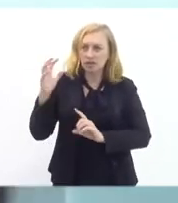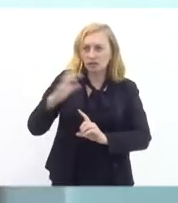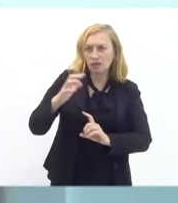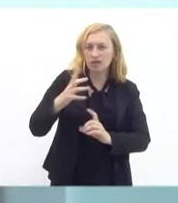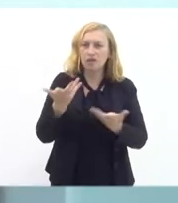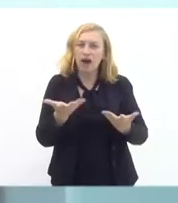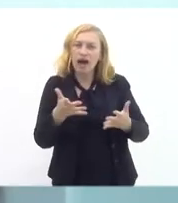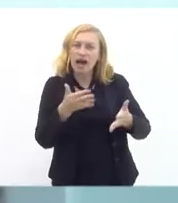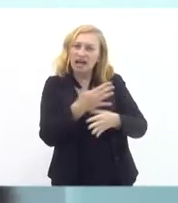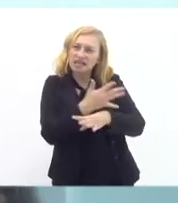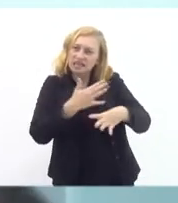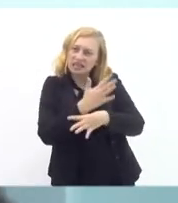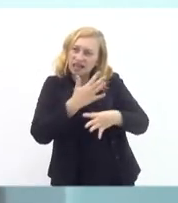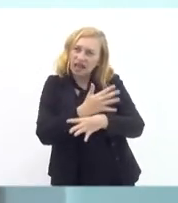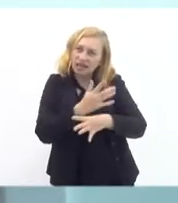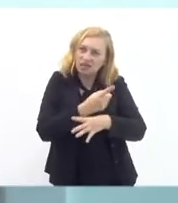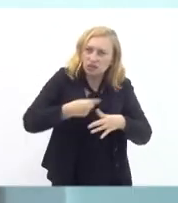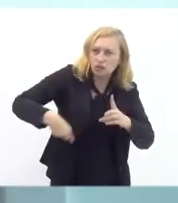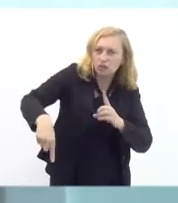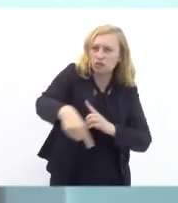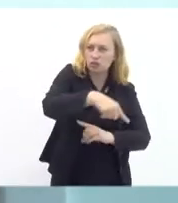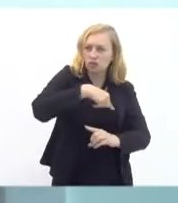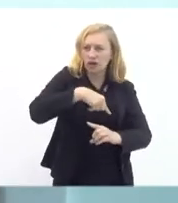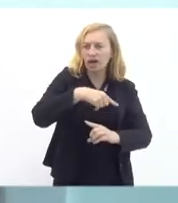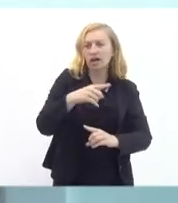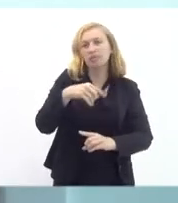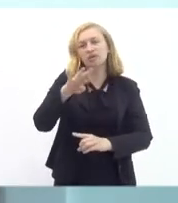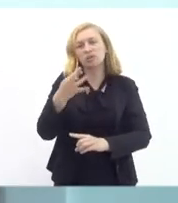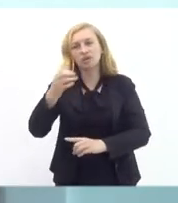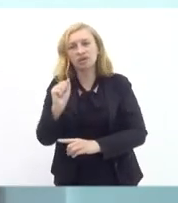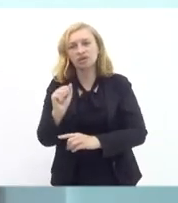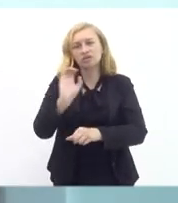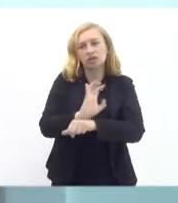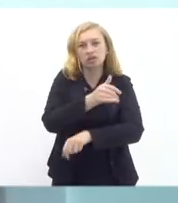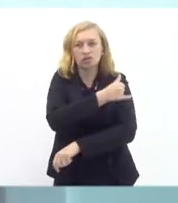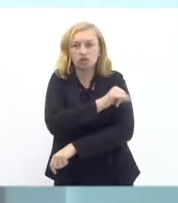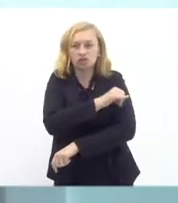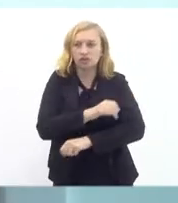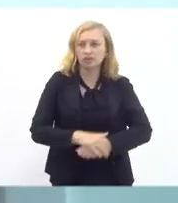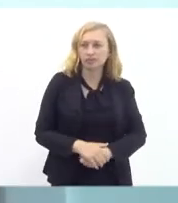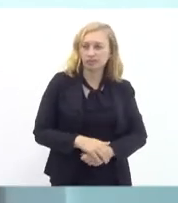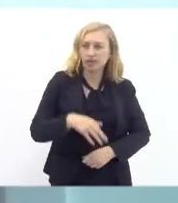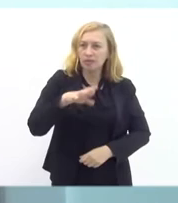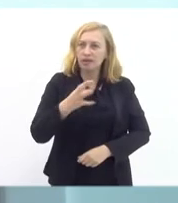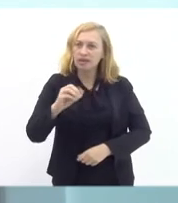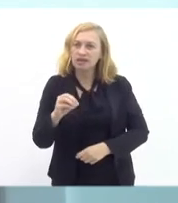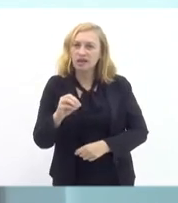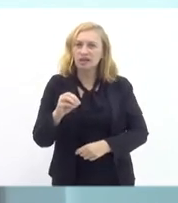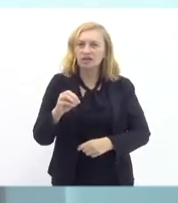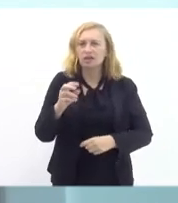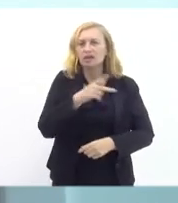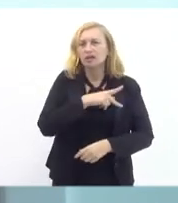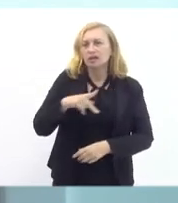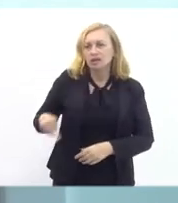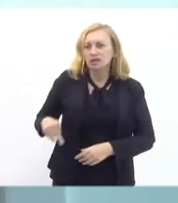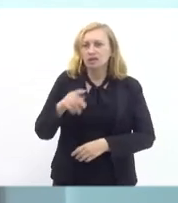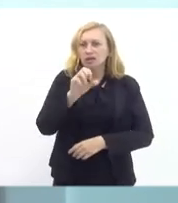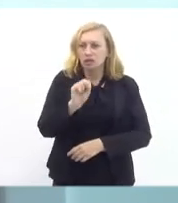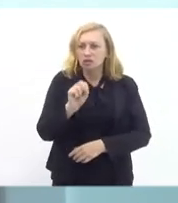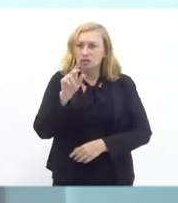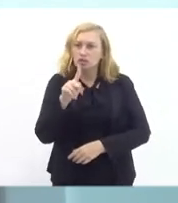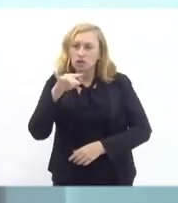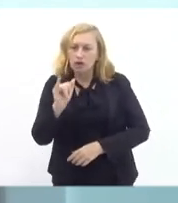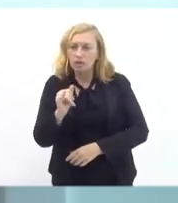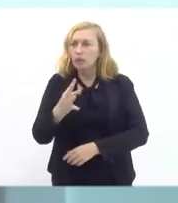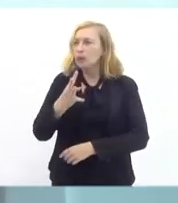cidades da região metropolitana, as cidades do estado do Rio de Janeiro. O Marcelo, né, o presidente da SUIP, estou tendo a